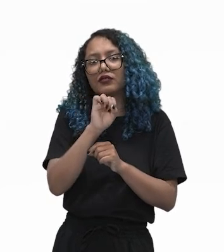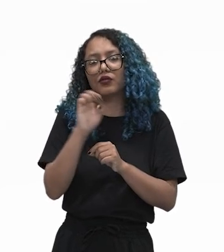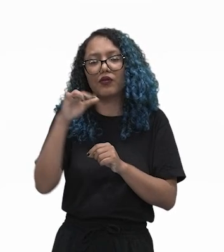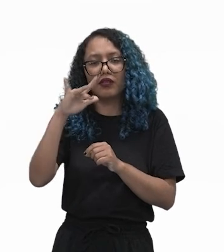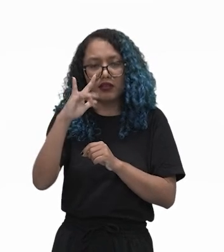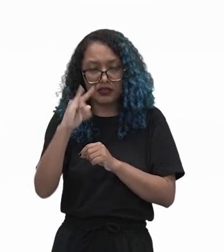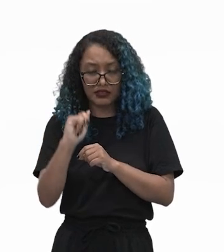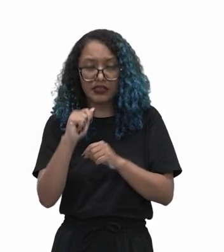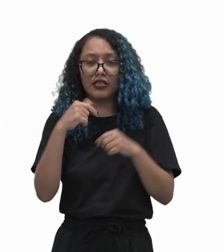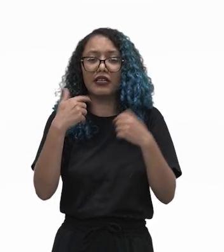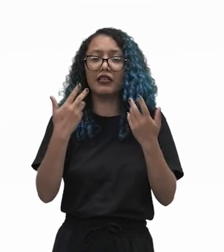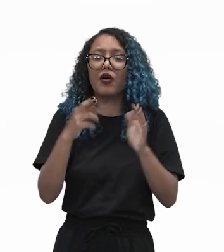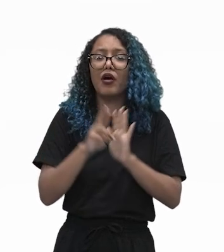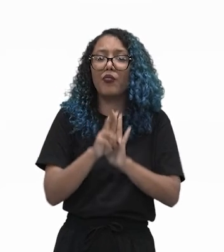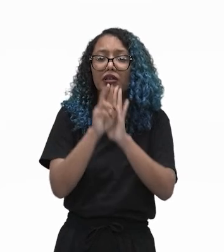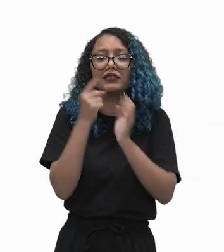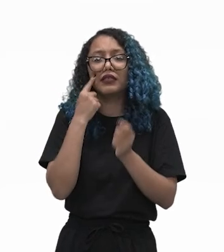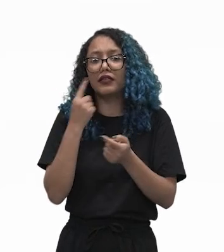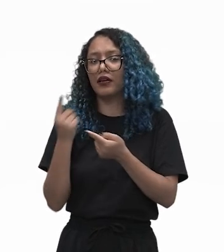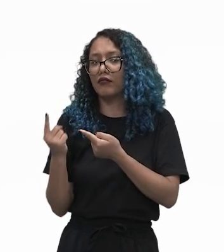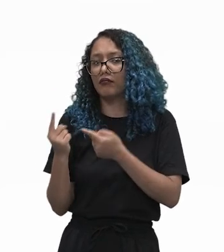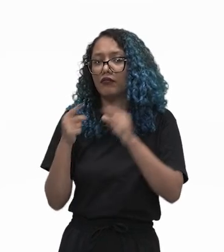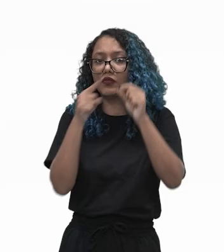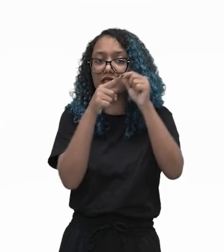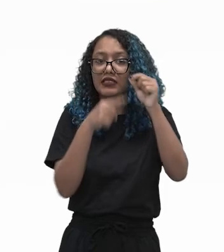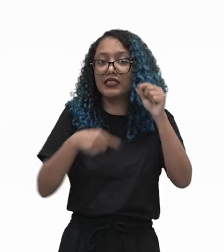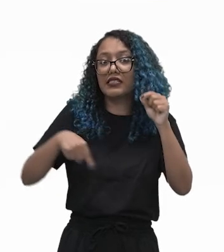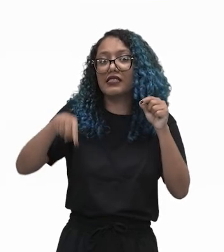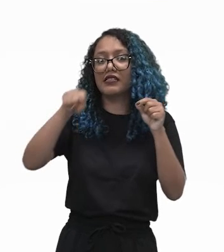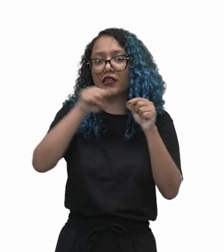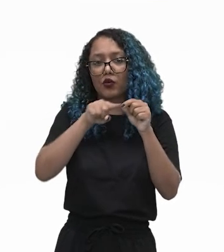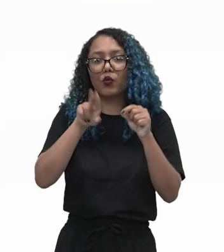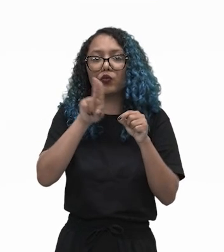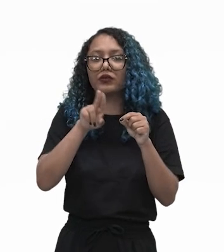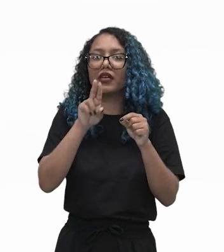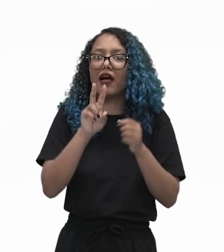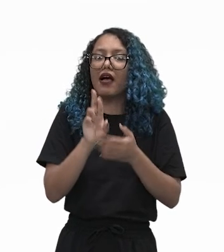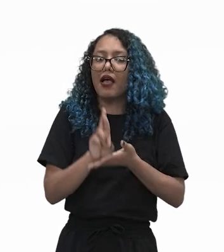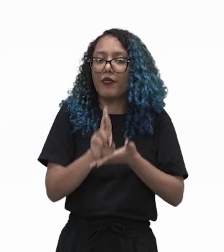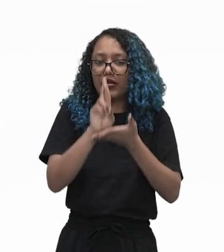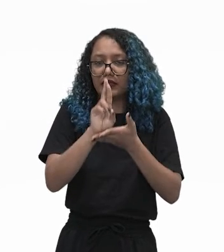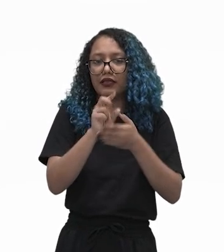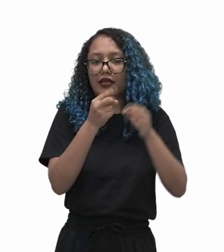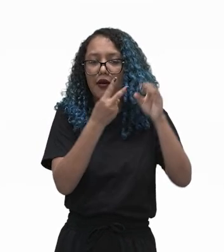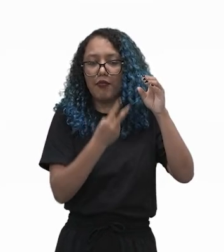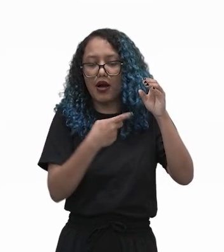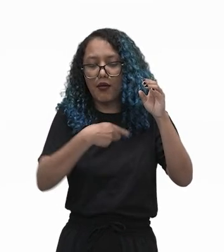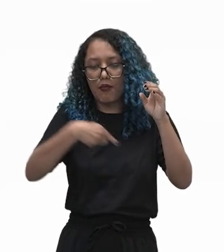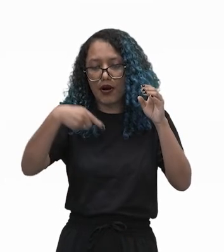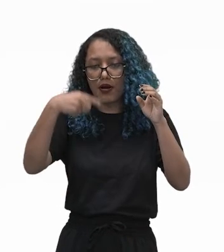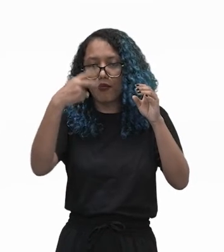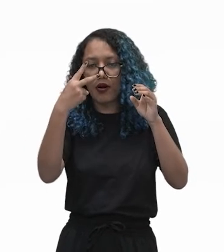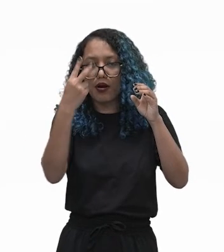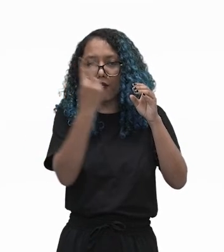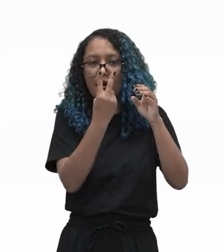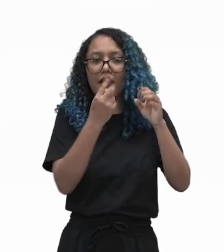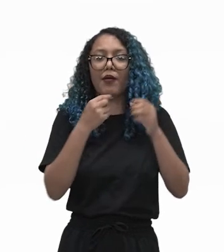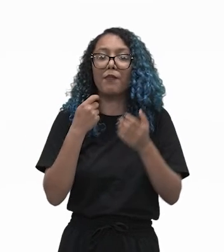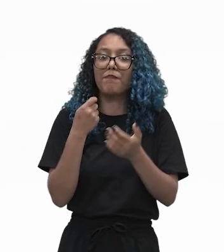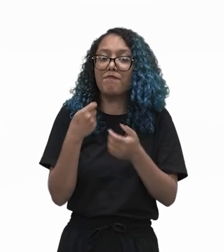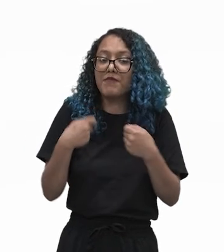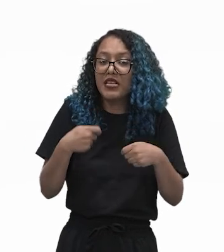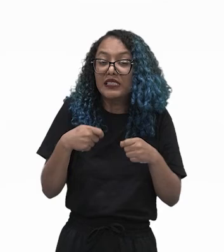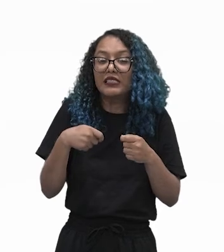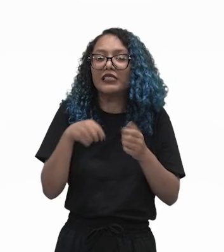um círculo aí no meio. Ok? Então, essa daqui é uma cadeia aromática. Tem que ser desse jeito para